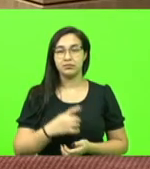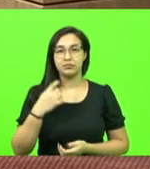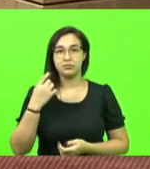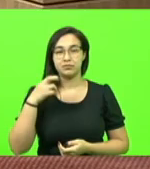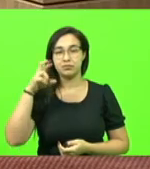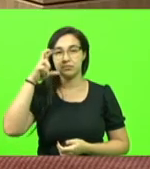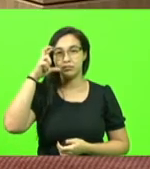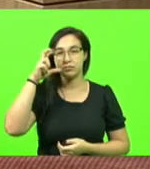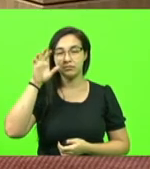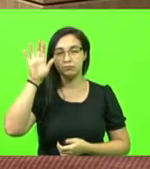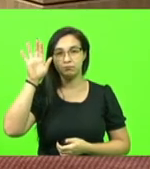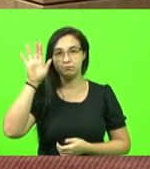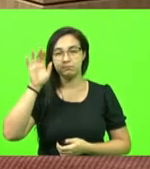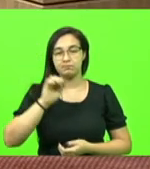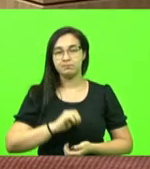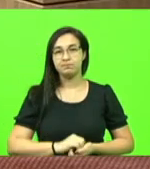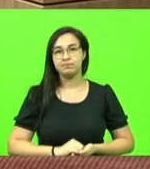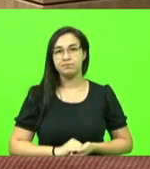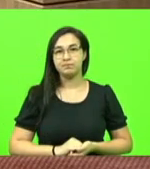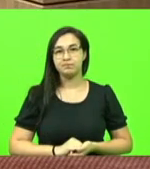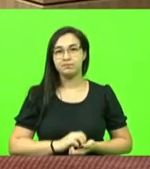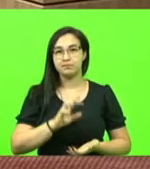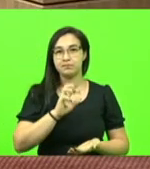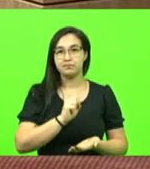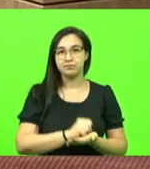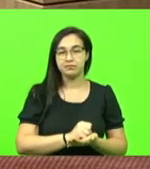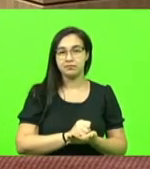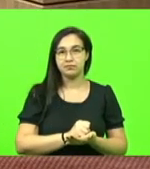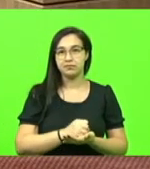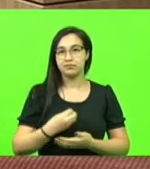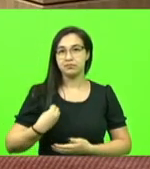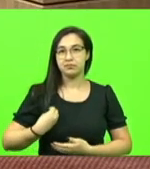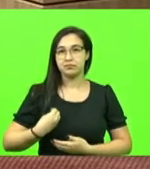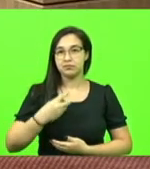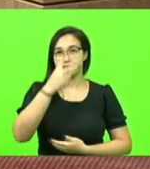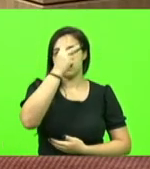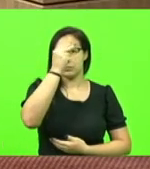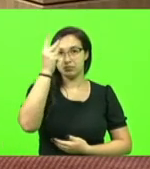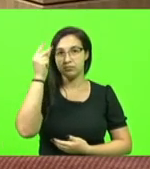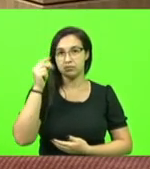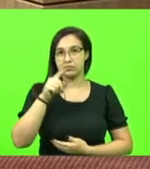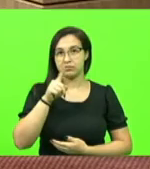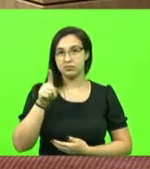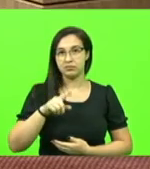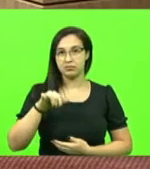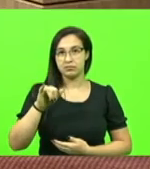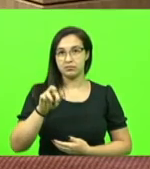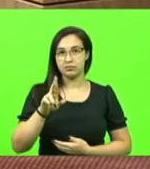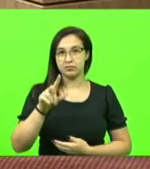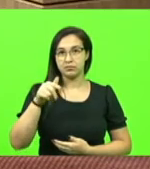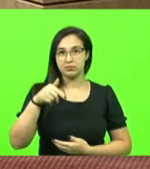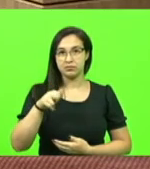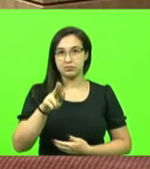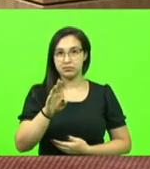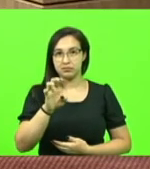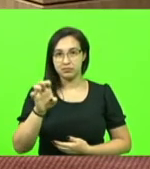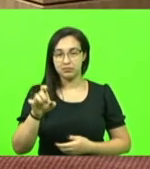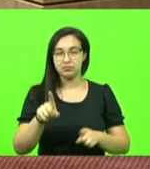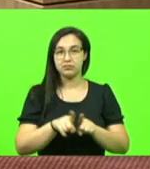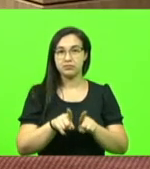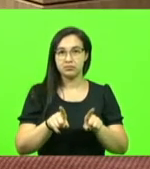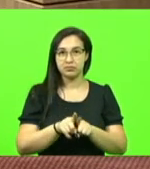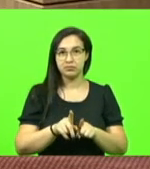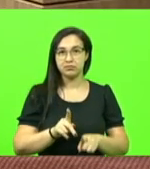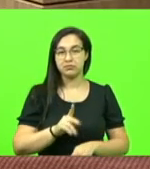registrar a grata presença do prefeito Zirk de Guabiruba e do seu vice Clédson no